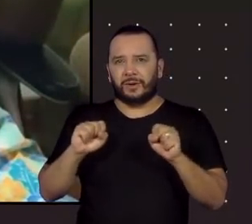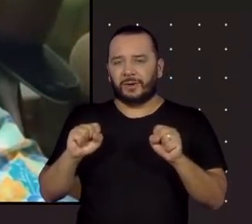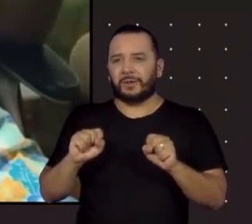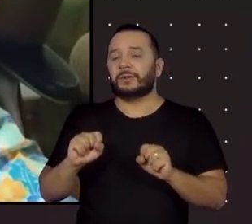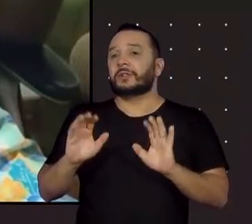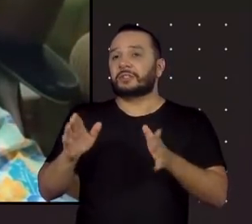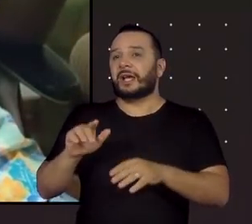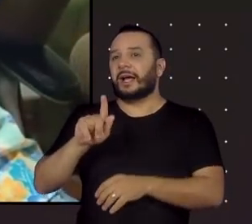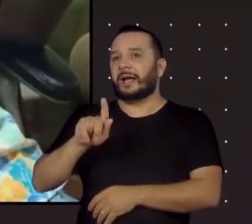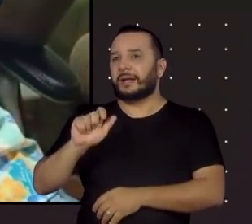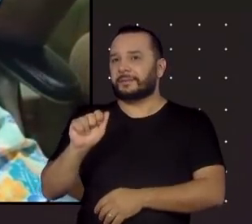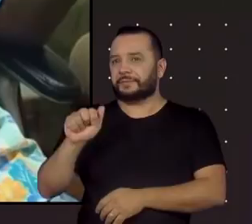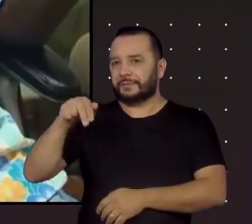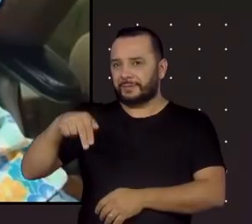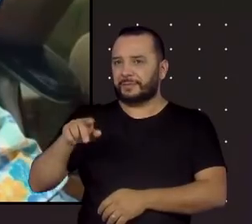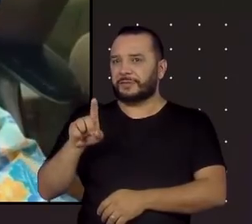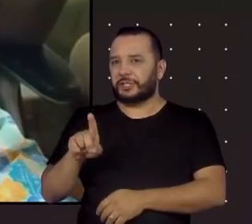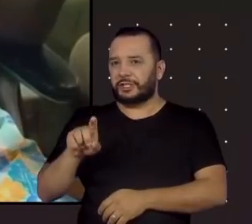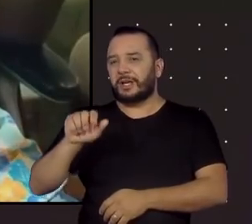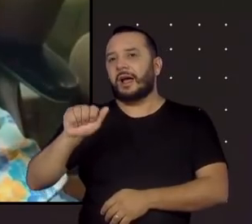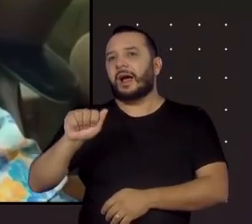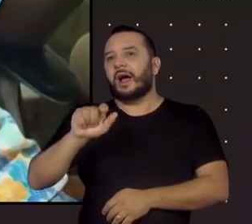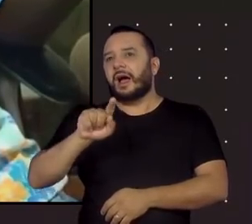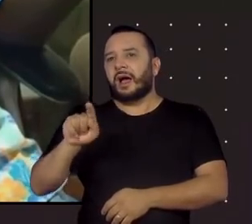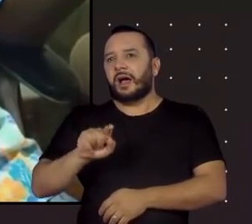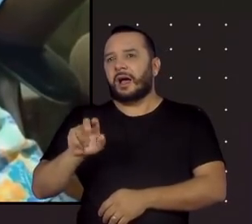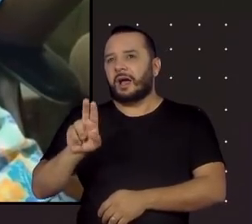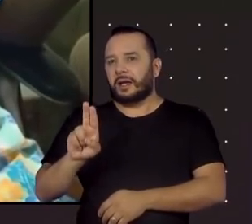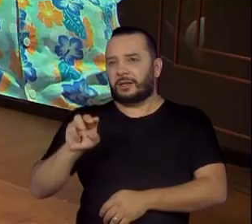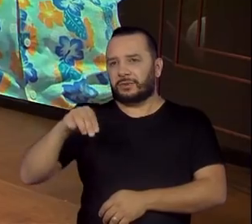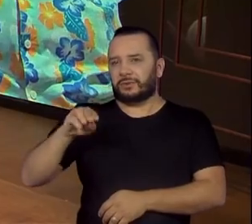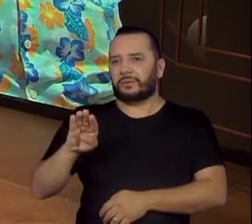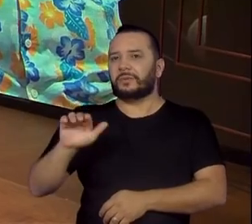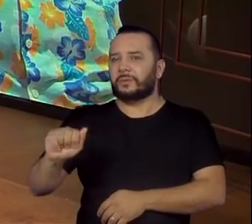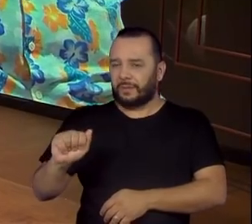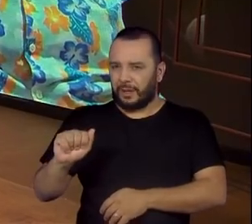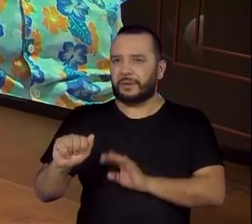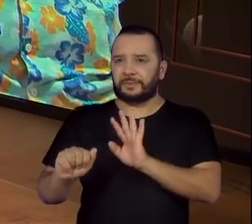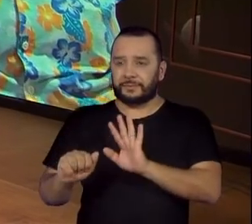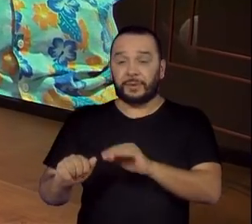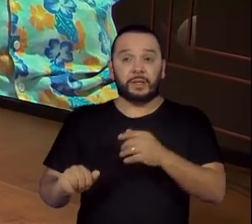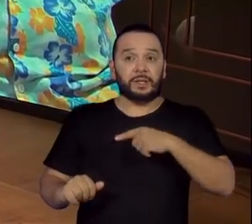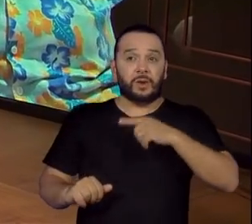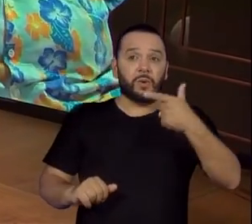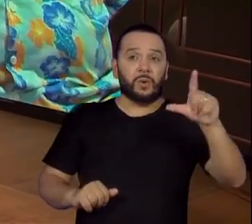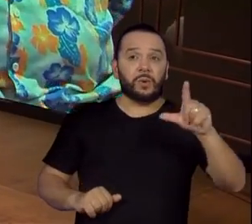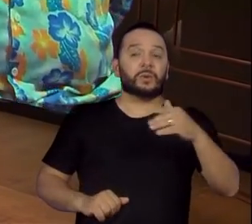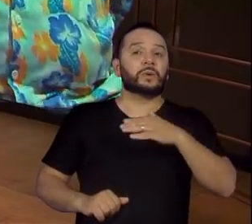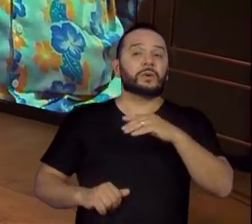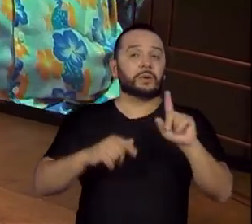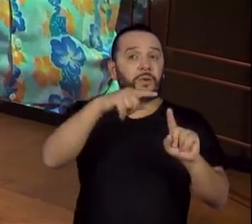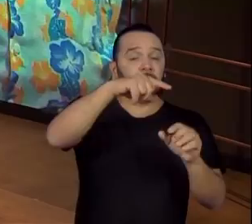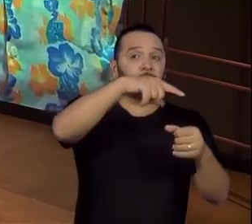de Zumbi dos Palmares, não tem nada a ver com Gangazumba, tá? Porque para mim o rei